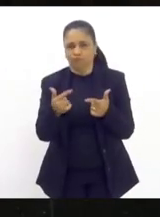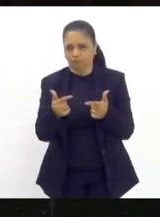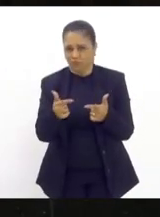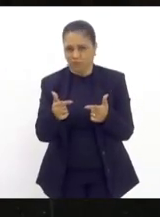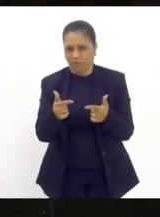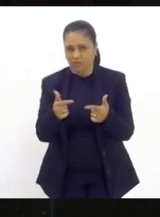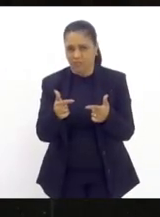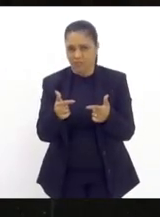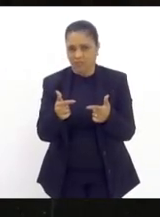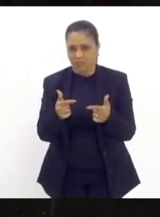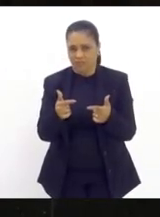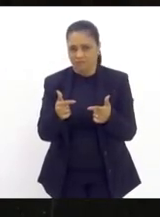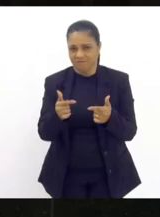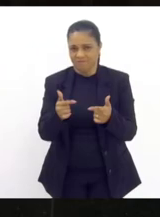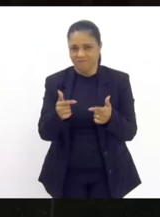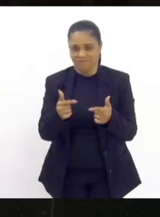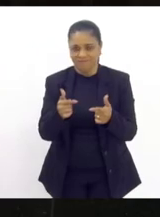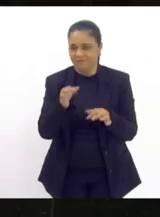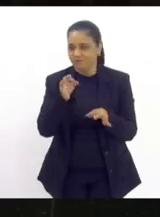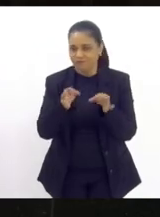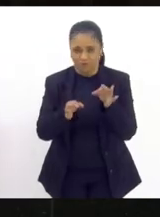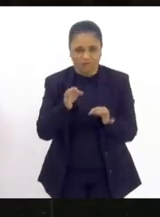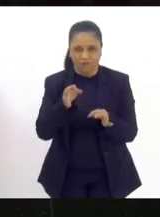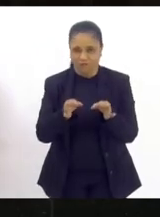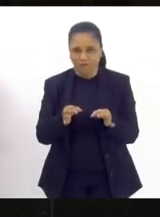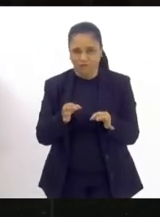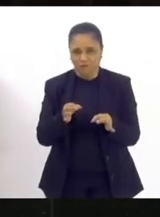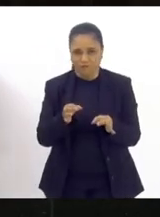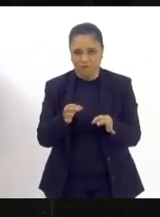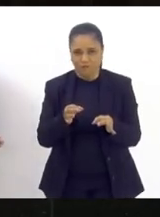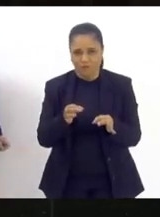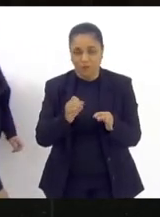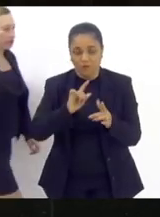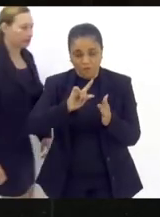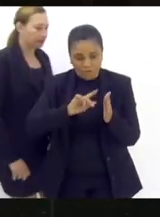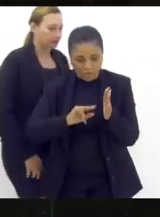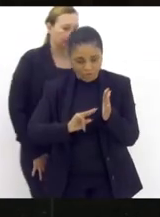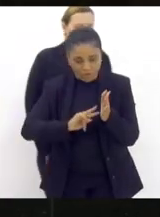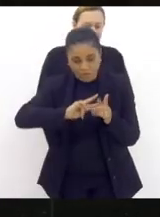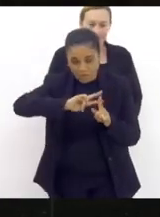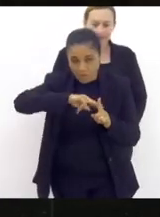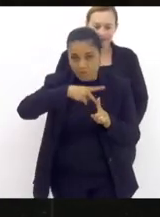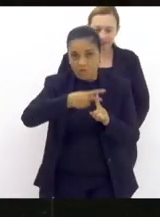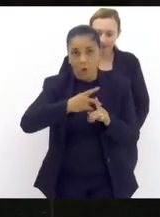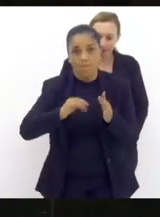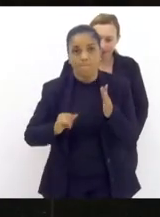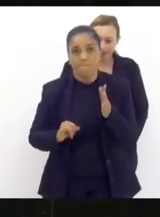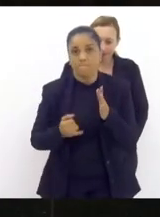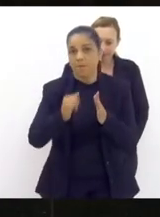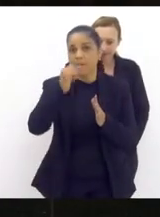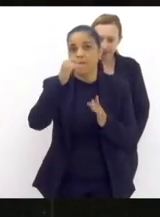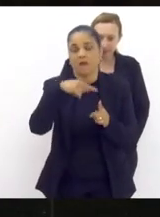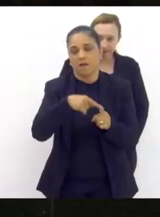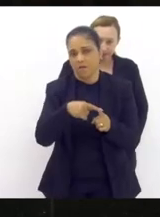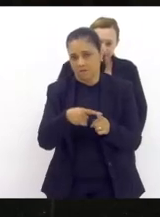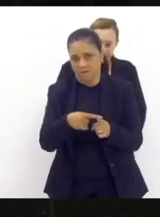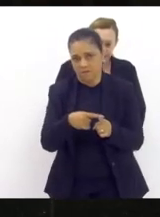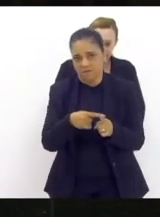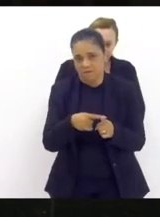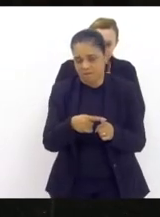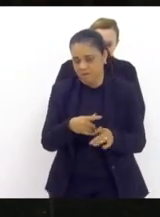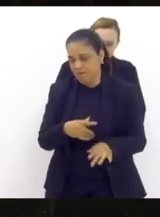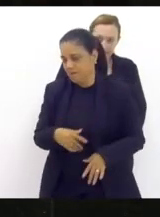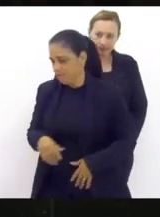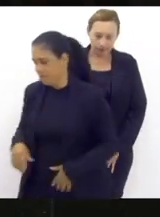não justifica a mensuração que vem sendo praticada pelas concessionárias da